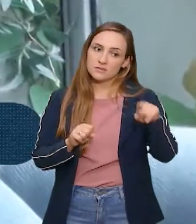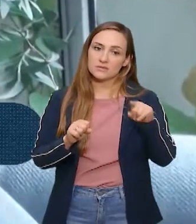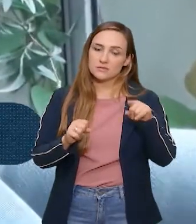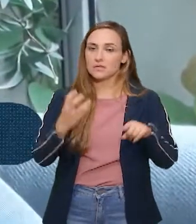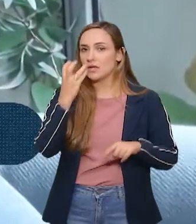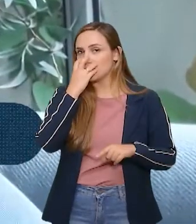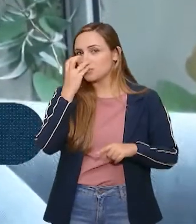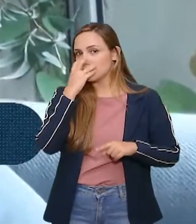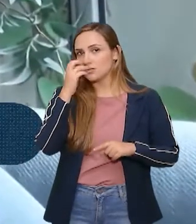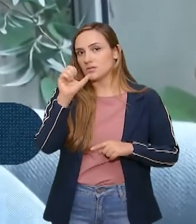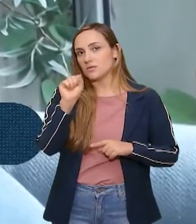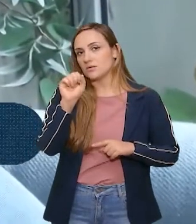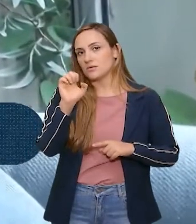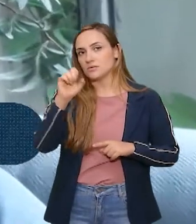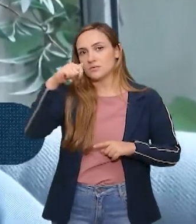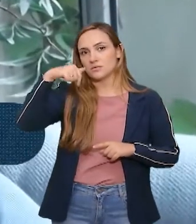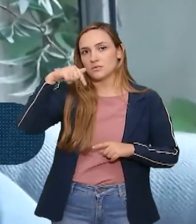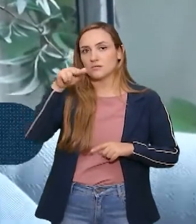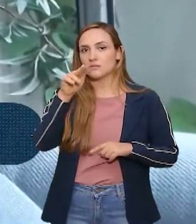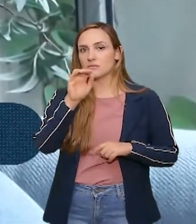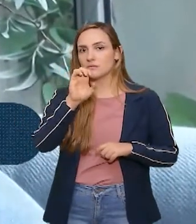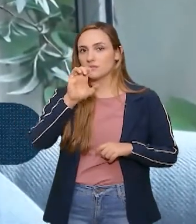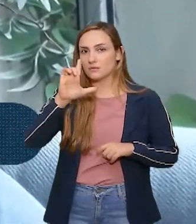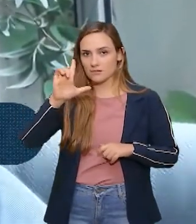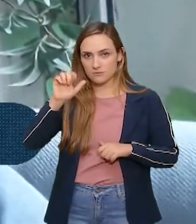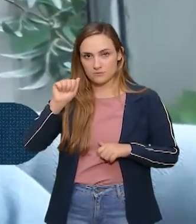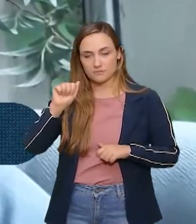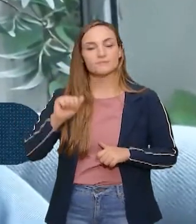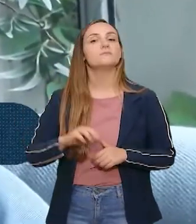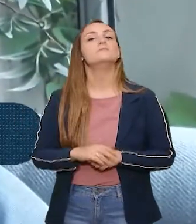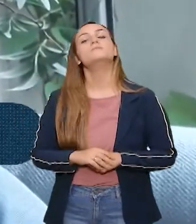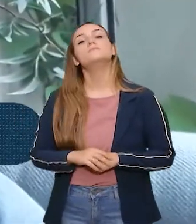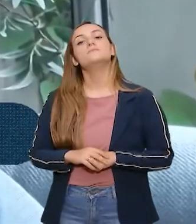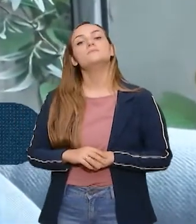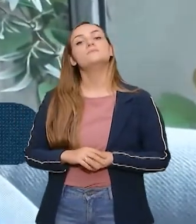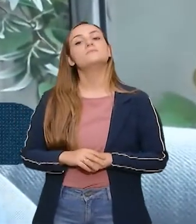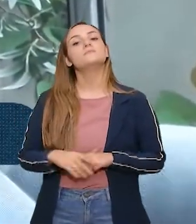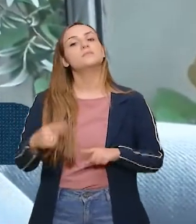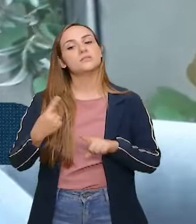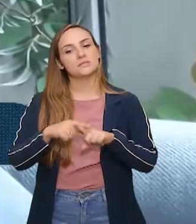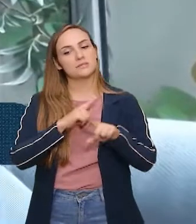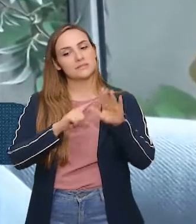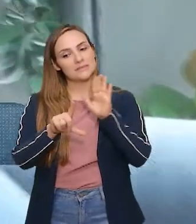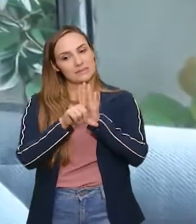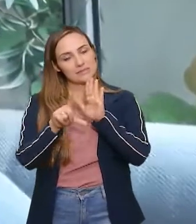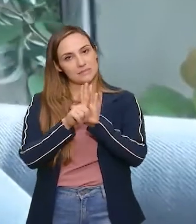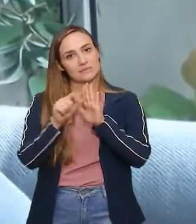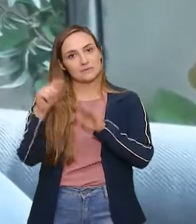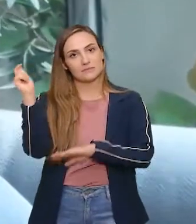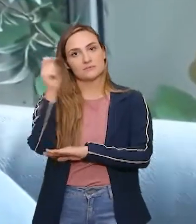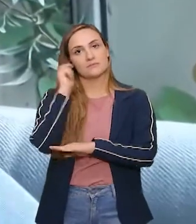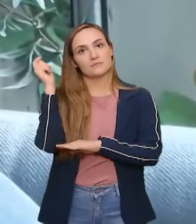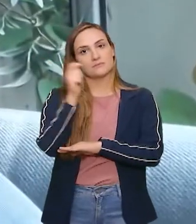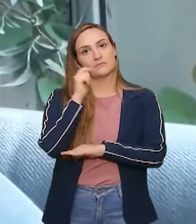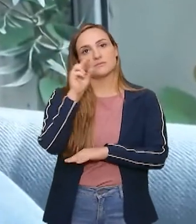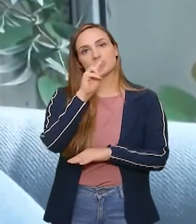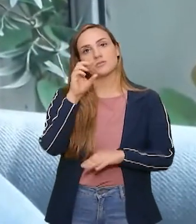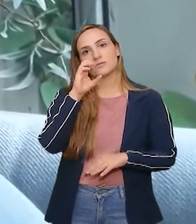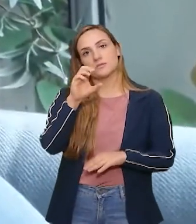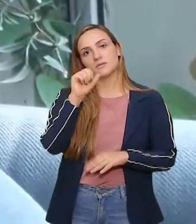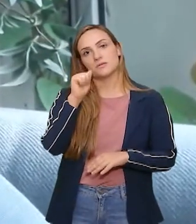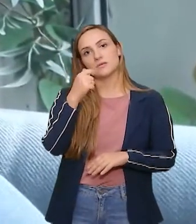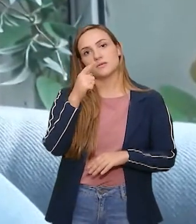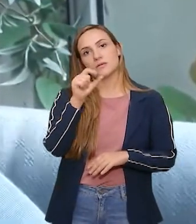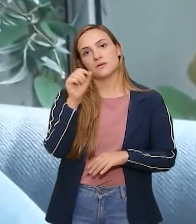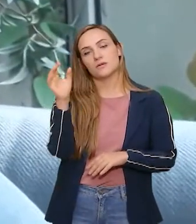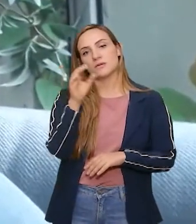cão Sequela, protegidos pela Constituição Federal e pela legislação do Estado do Rio Grande do Sul. Nós temos aqui no nosso estado a legislação do